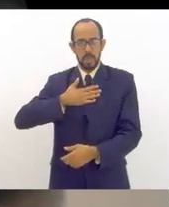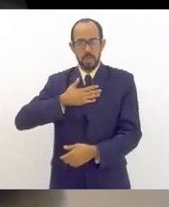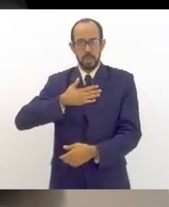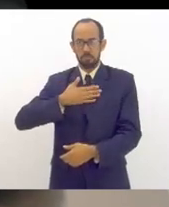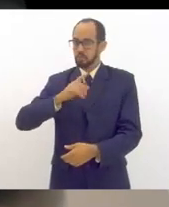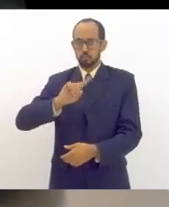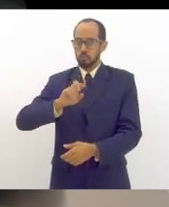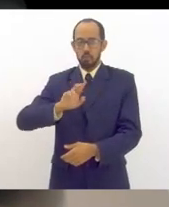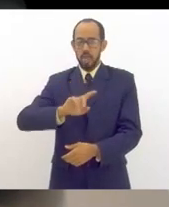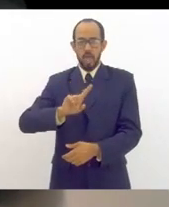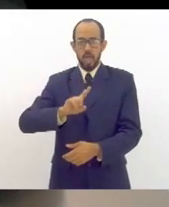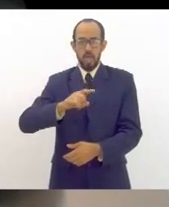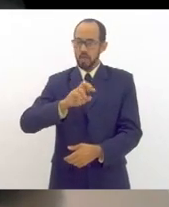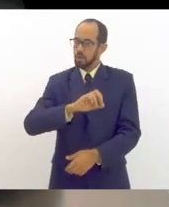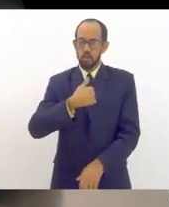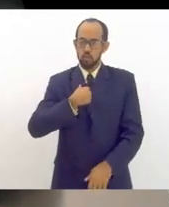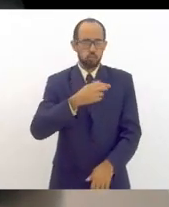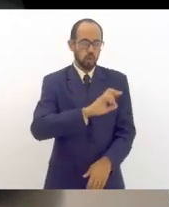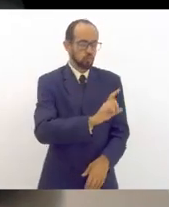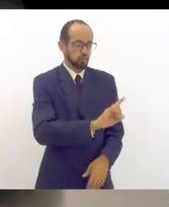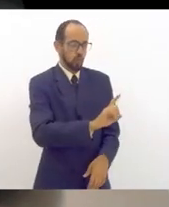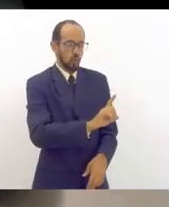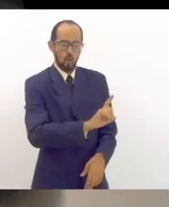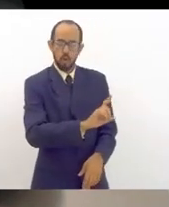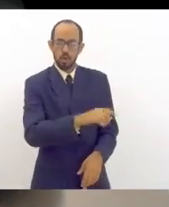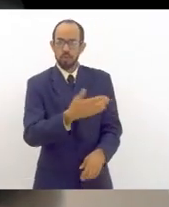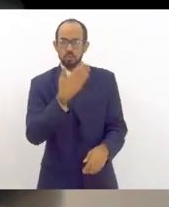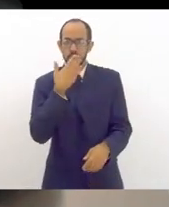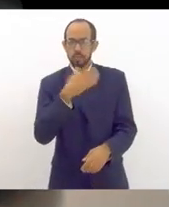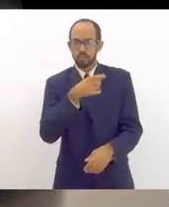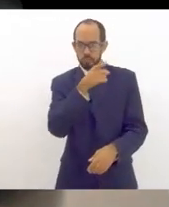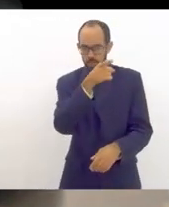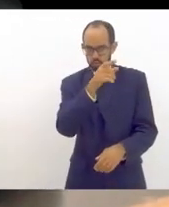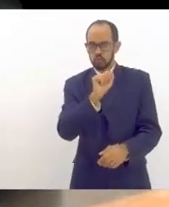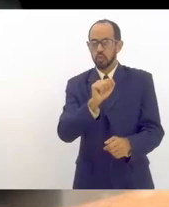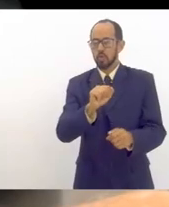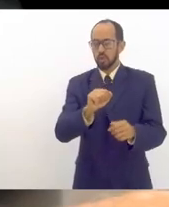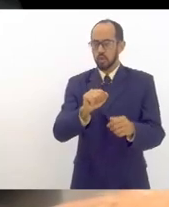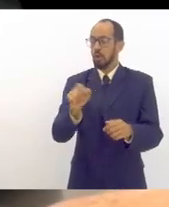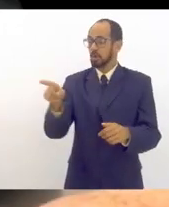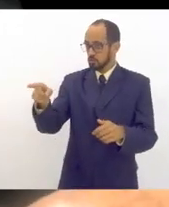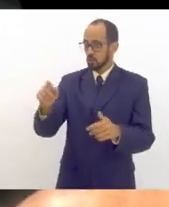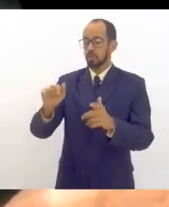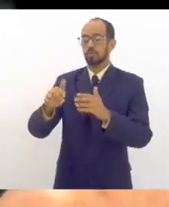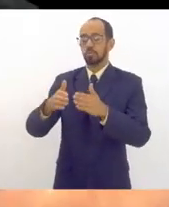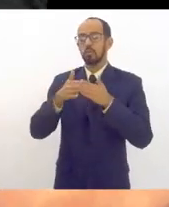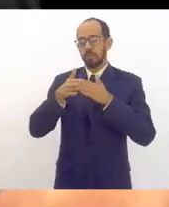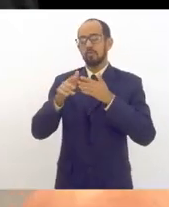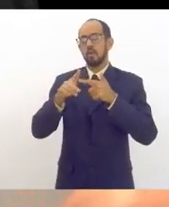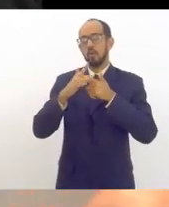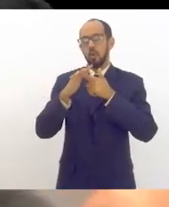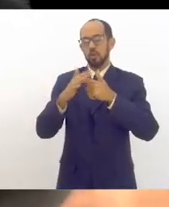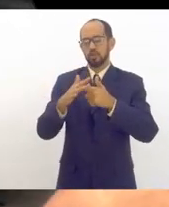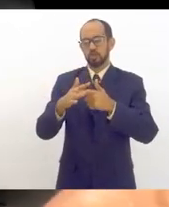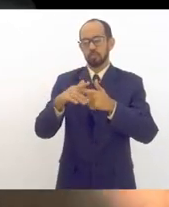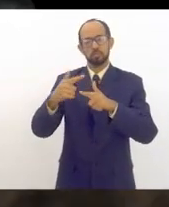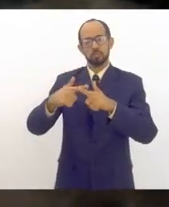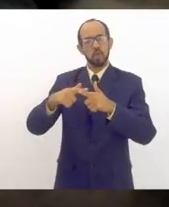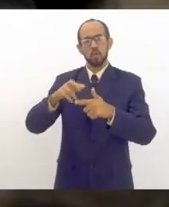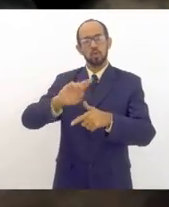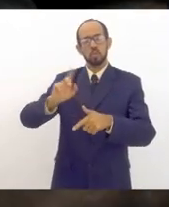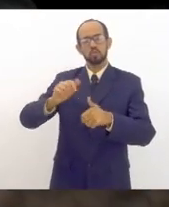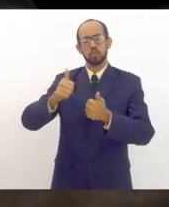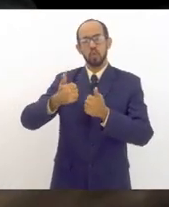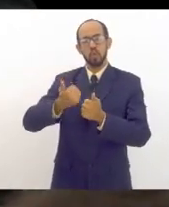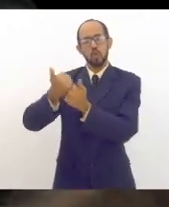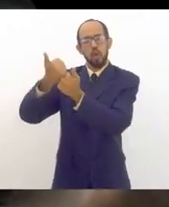não sou coautor desse projeto, então queria pedir a Vossa Excelência que pudesse fazer a devida retificação, já que eu não sou coautor